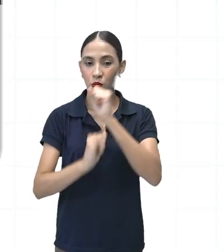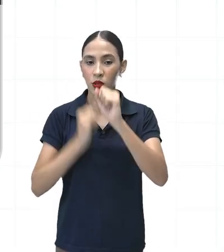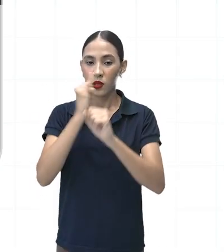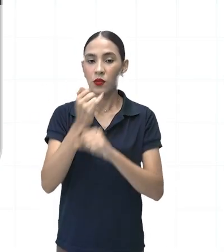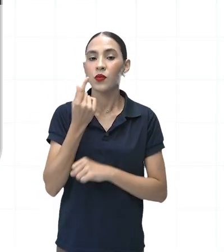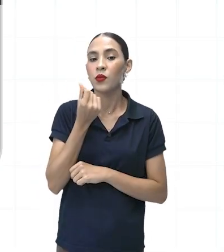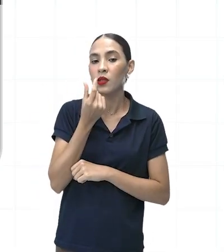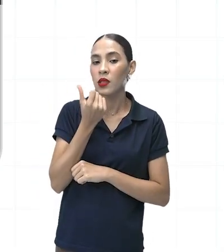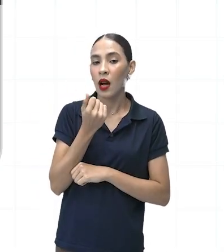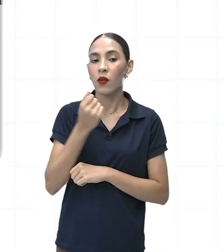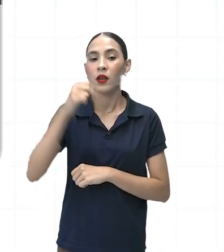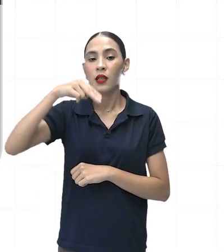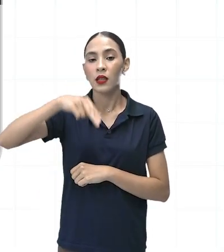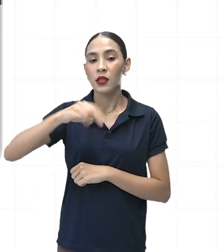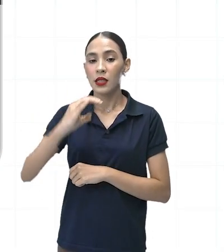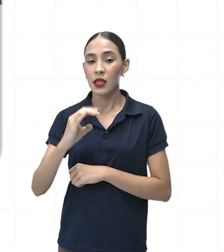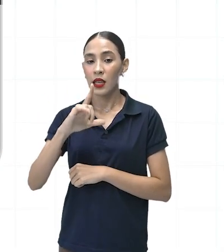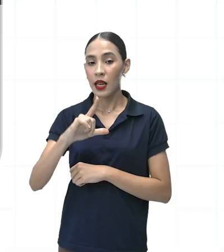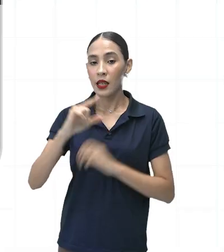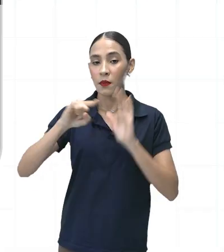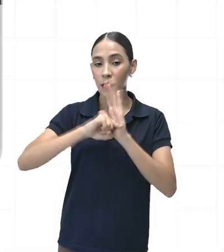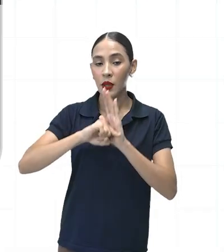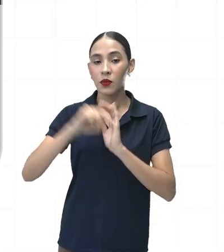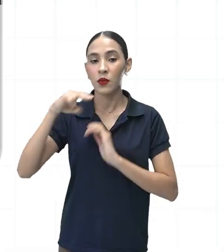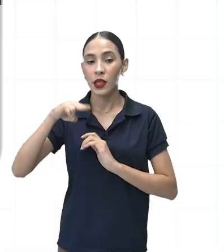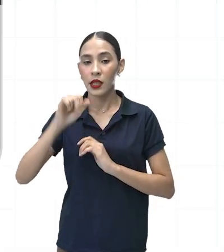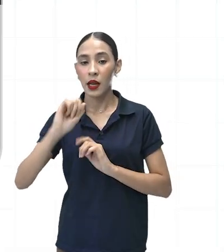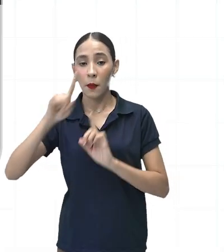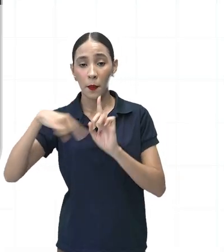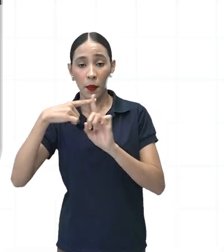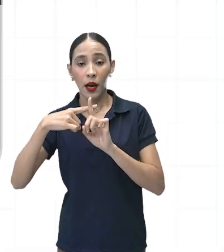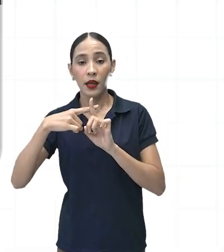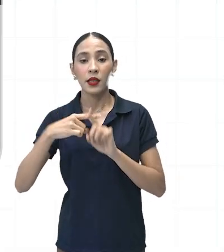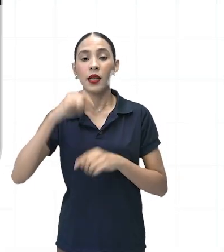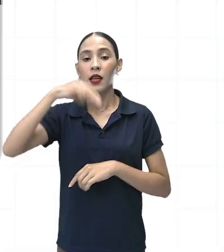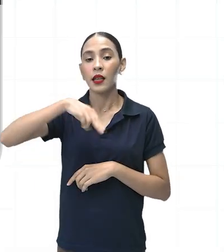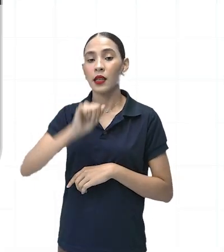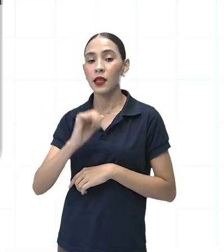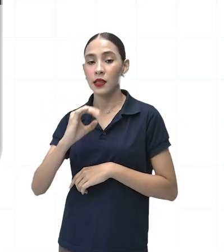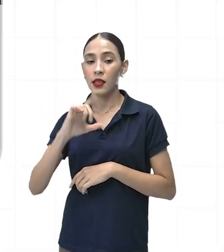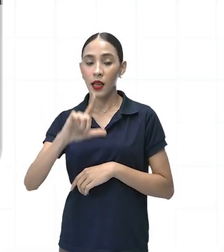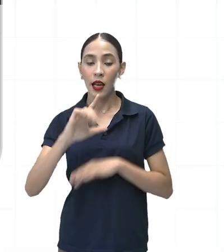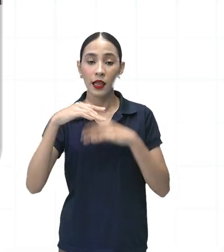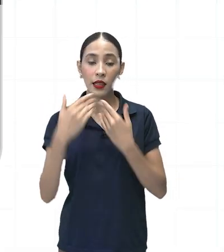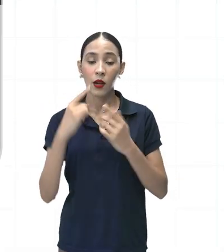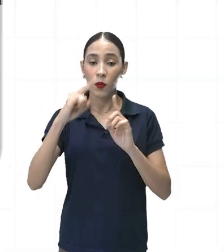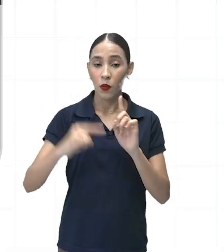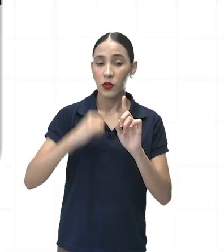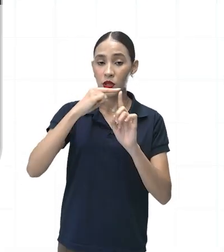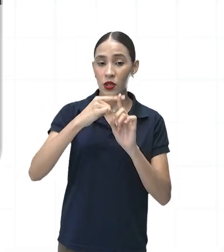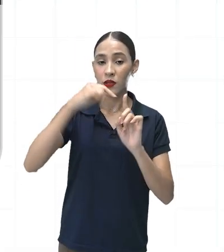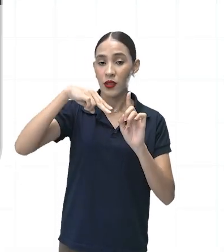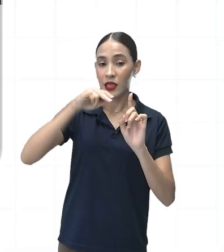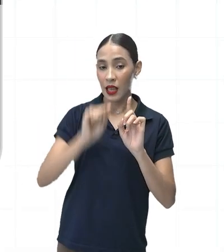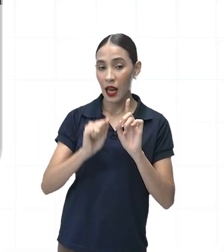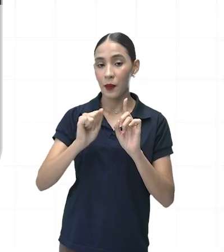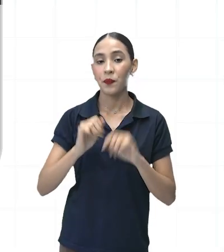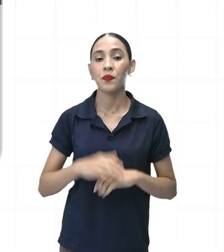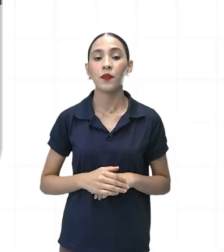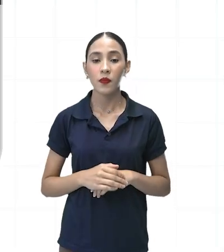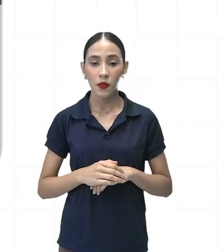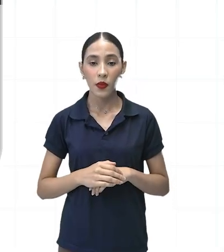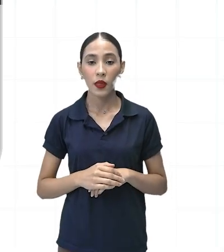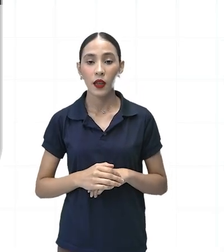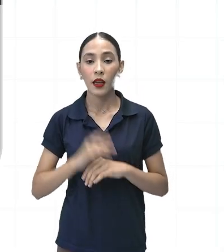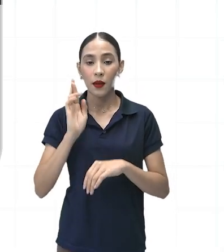sal, representados pelo Cl- e o Na+, que é o NaCl. A parte positiva da molécula de água, ou